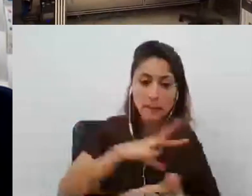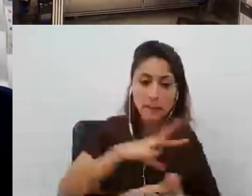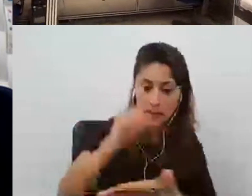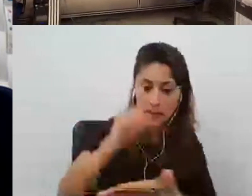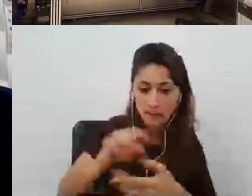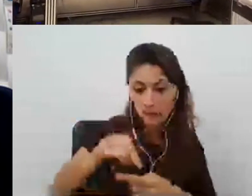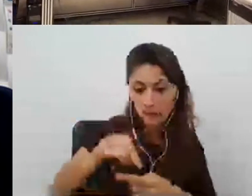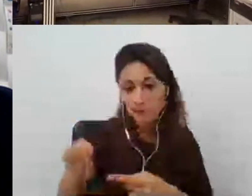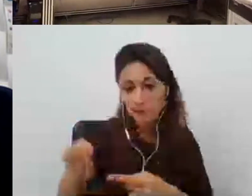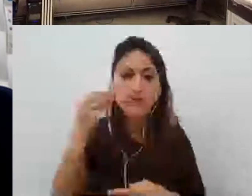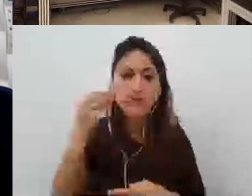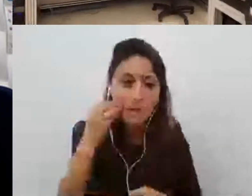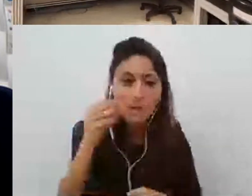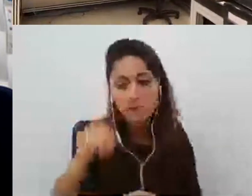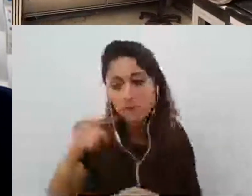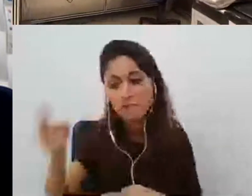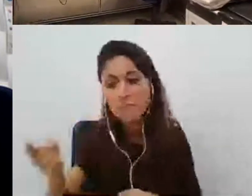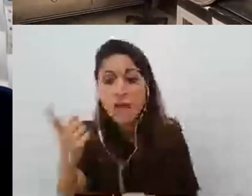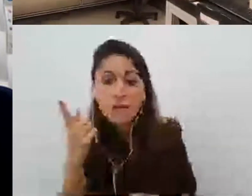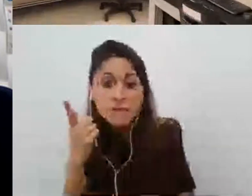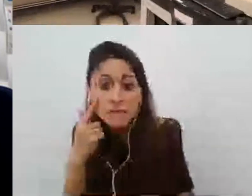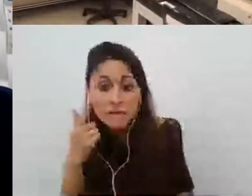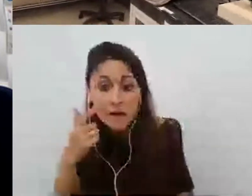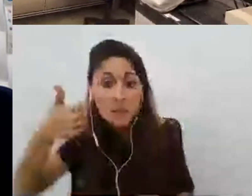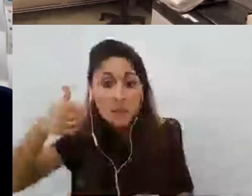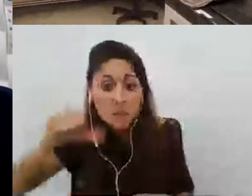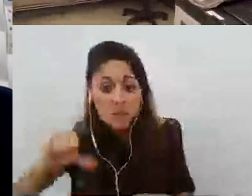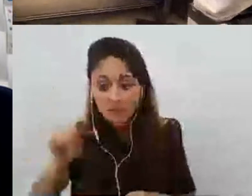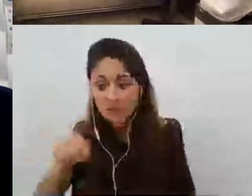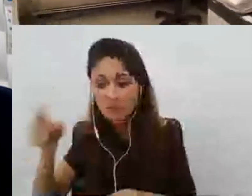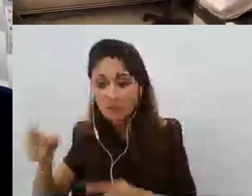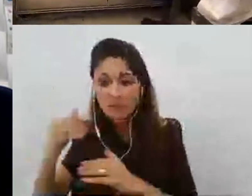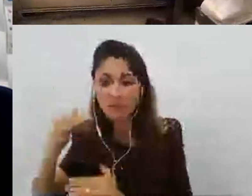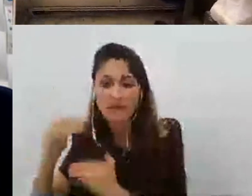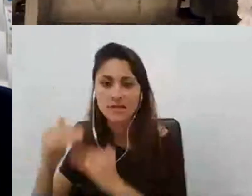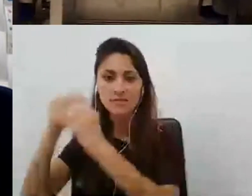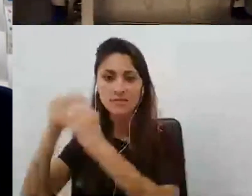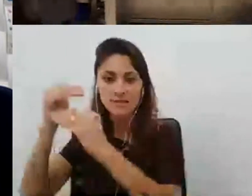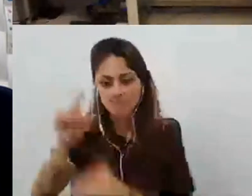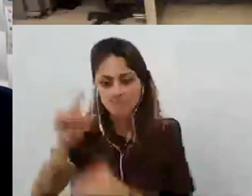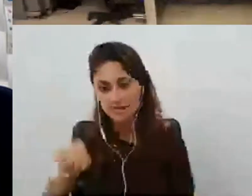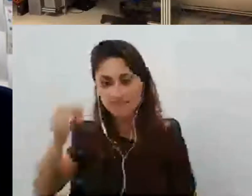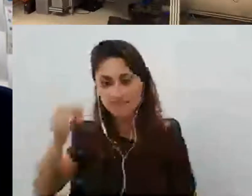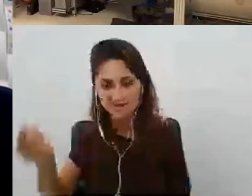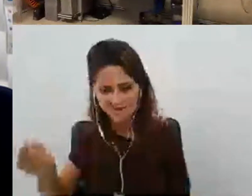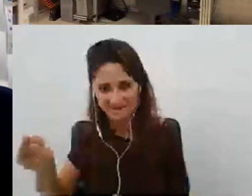de testes, processo de simulação, processo de desenvolvimento, processo de